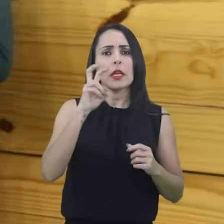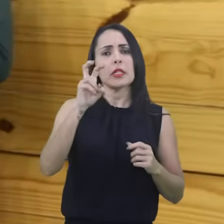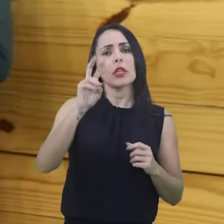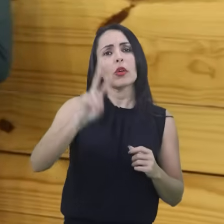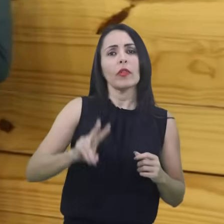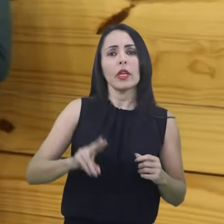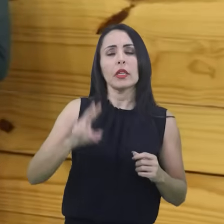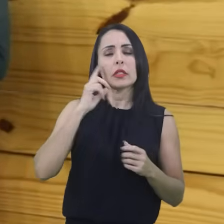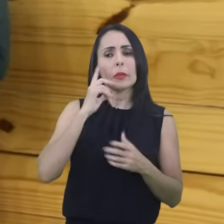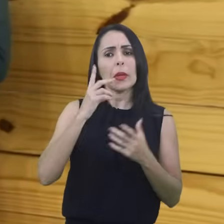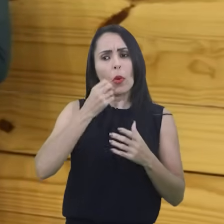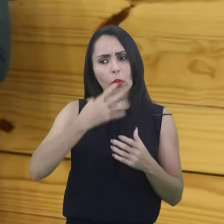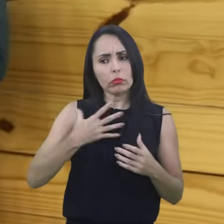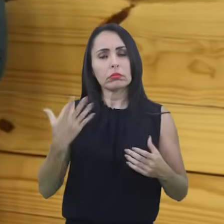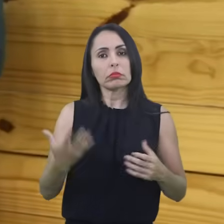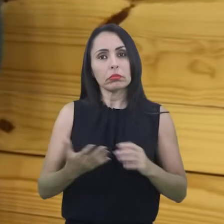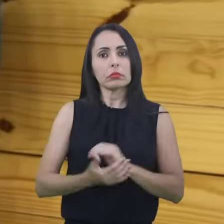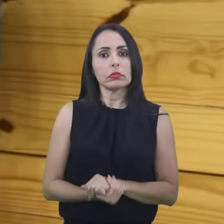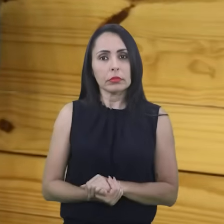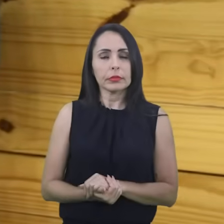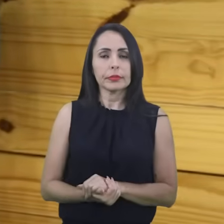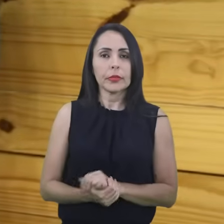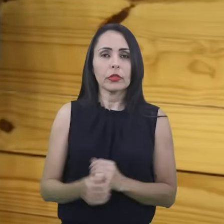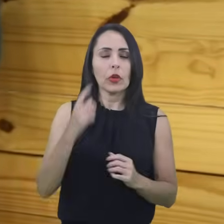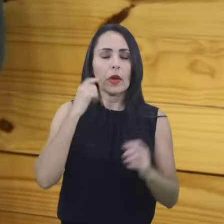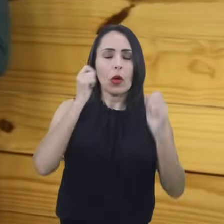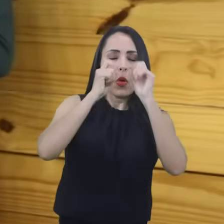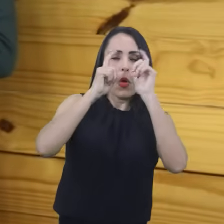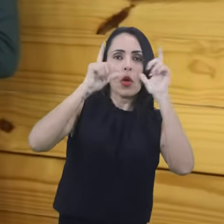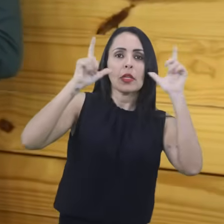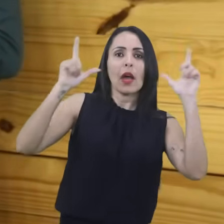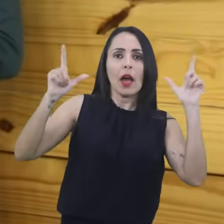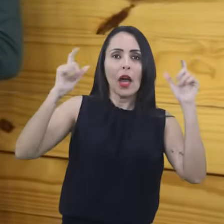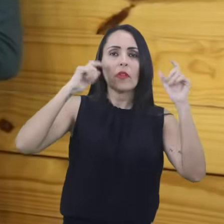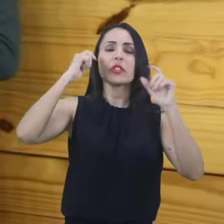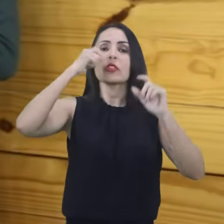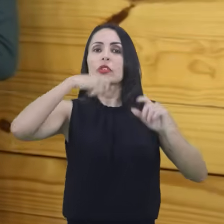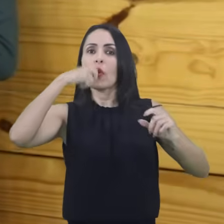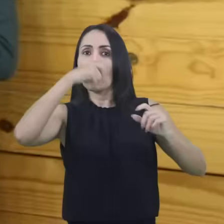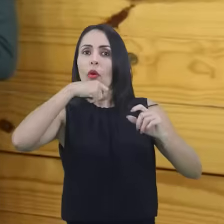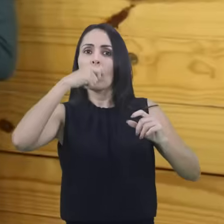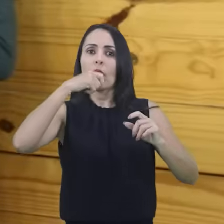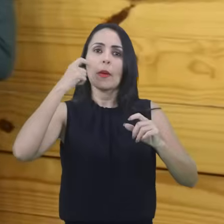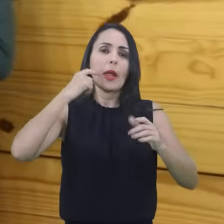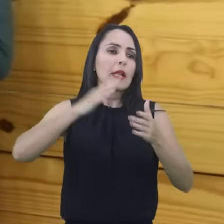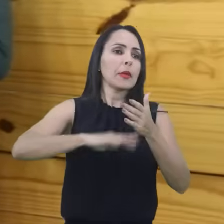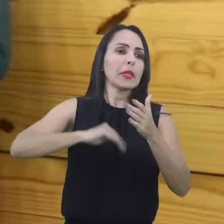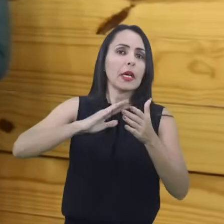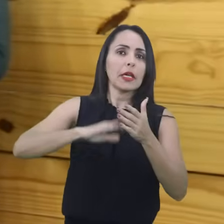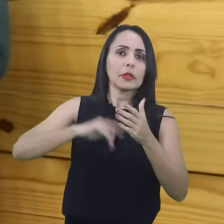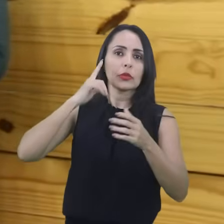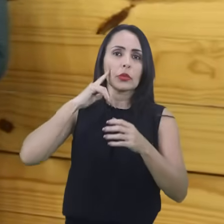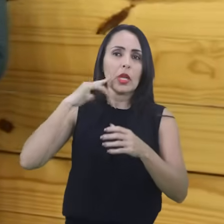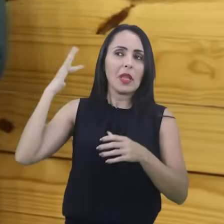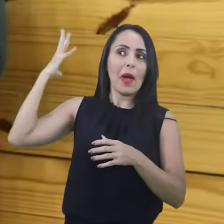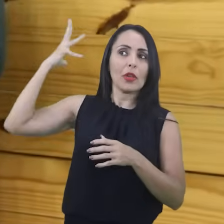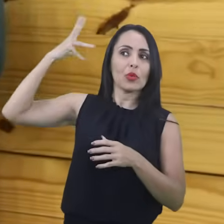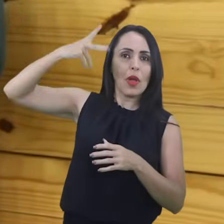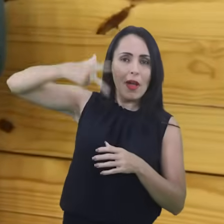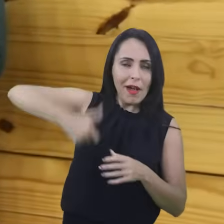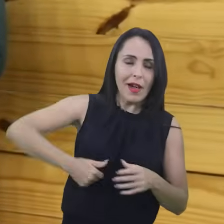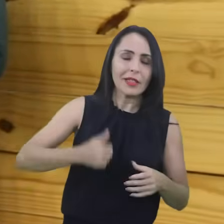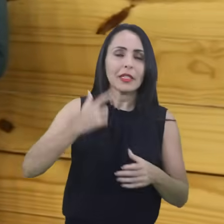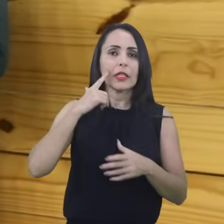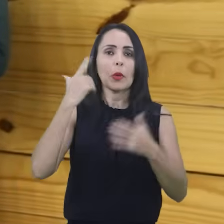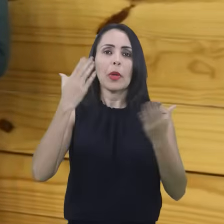também é um número bom. Você escova ao acordar para eliminar aquela quantidade de bactérias, né, que se acumula durante a noite. Esse